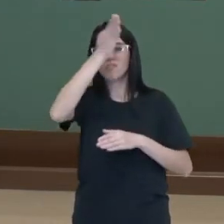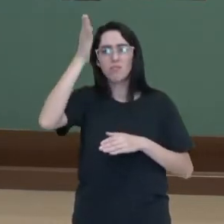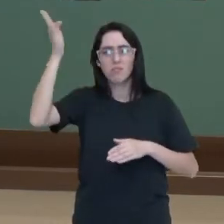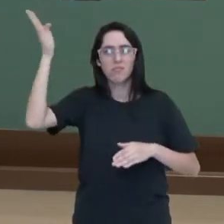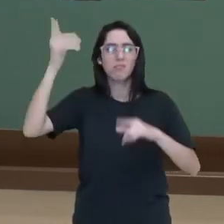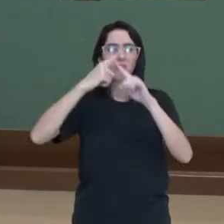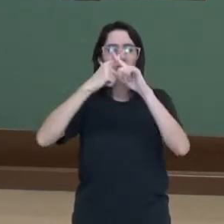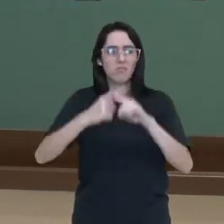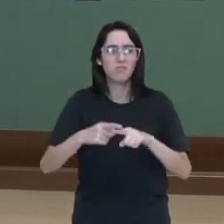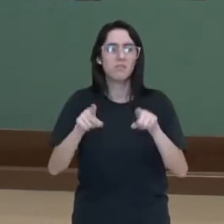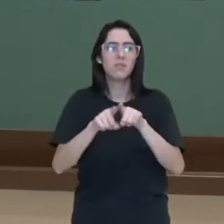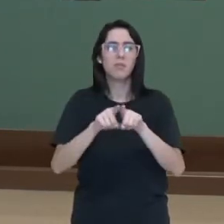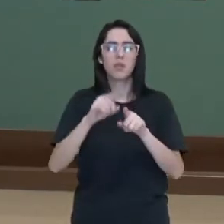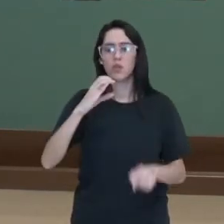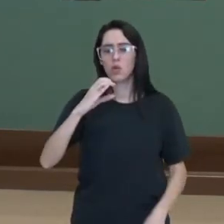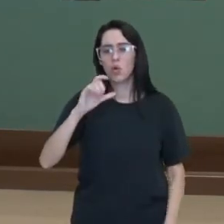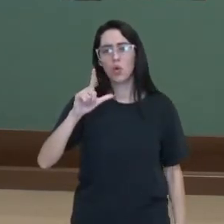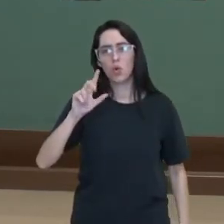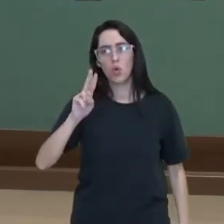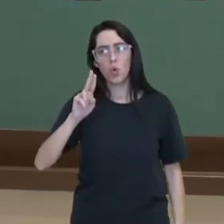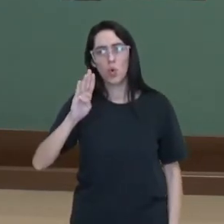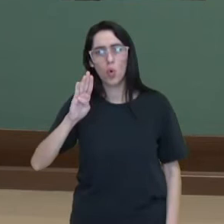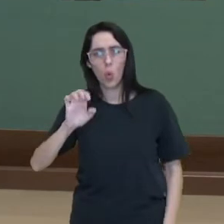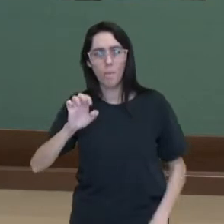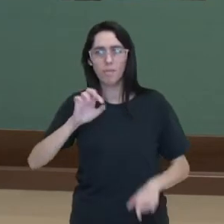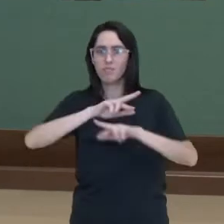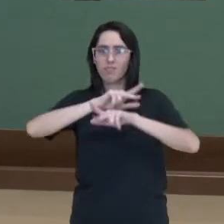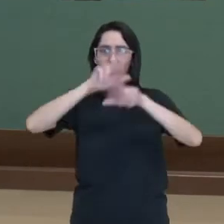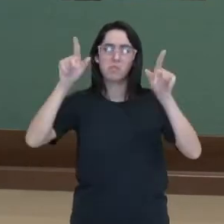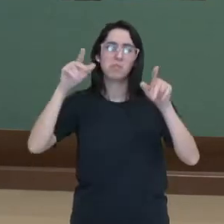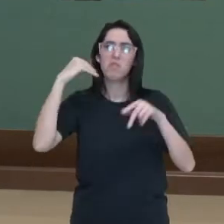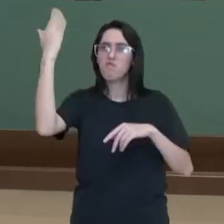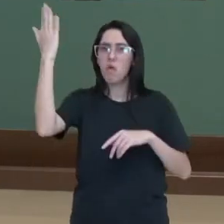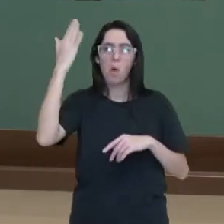nos clubes aí do Brasil, ou até fora do Brasil.